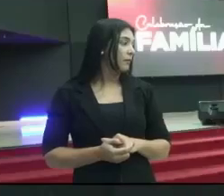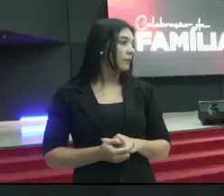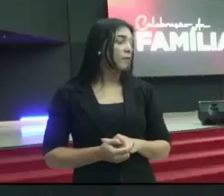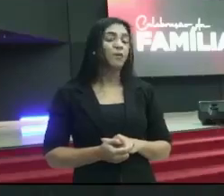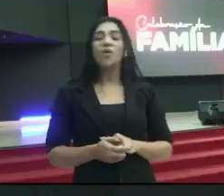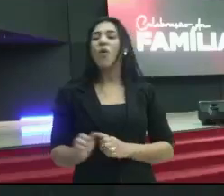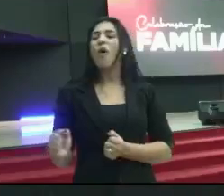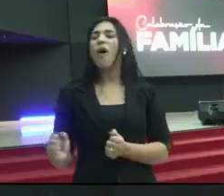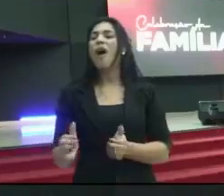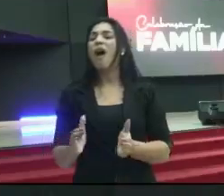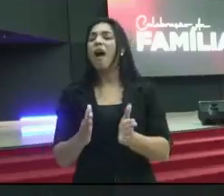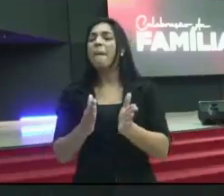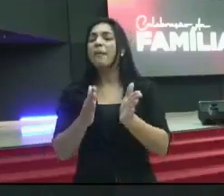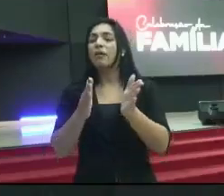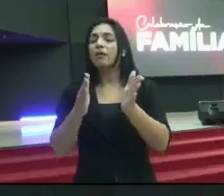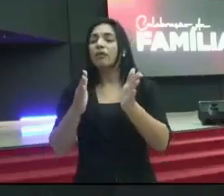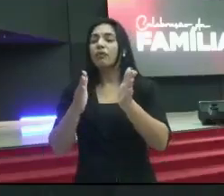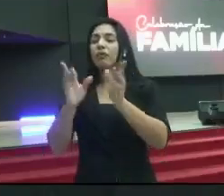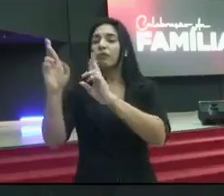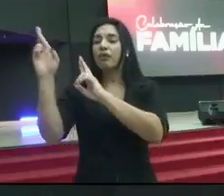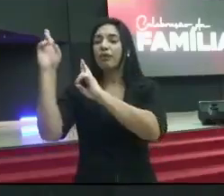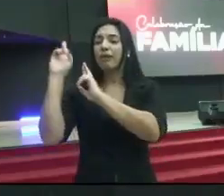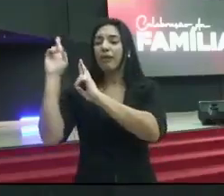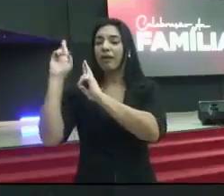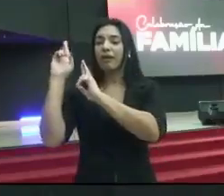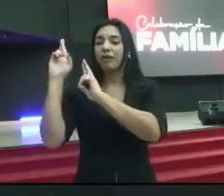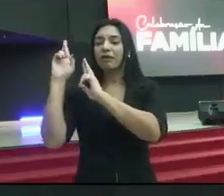Qual é o caminho da esperança?